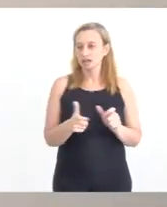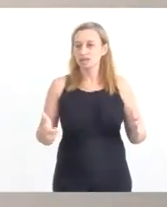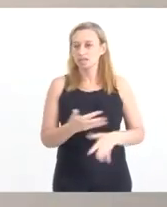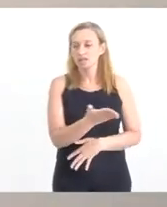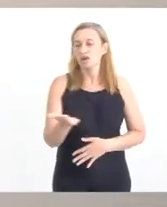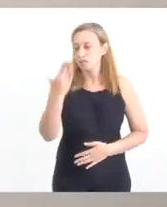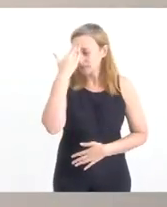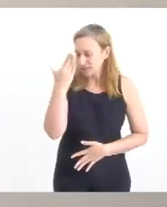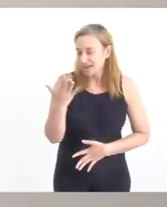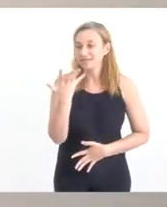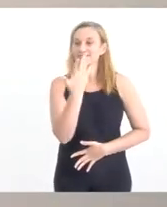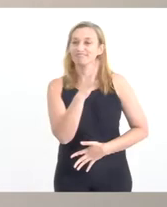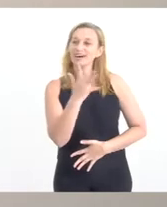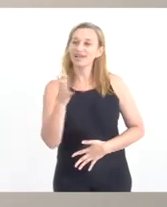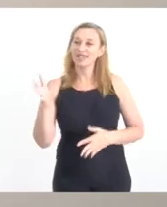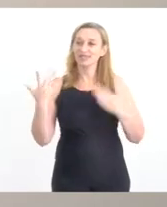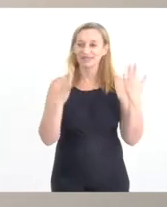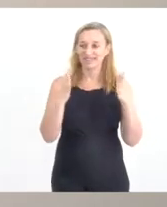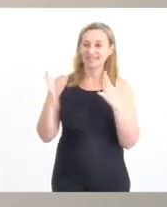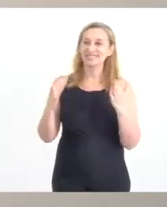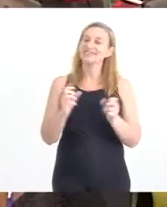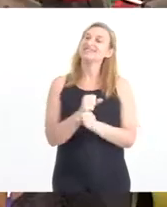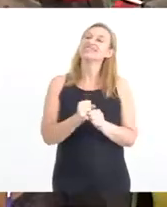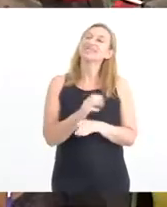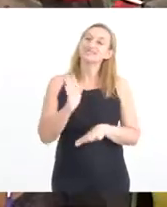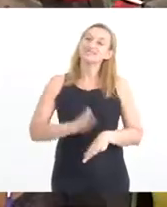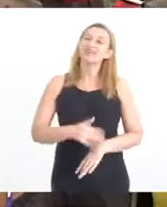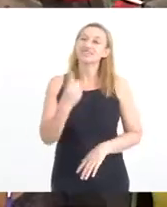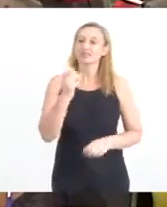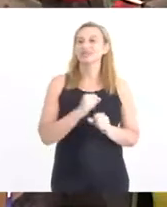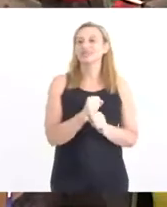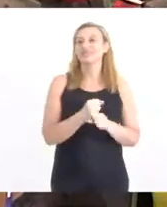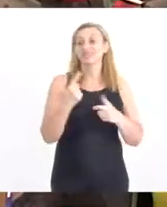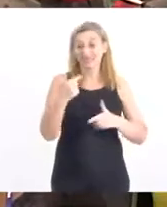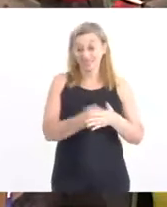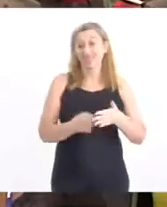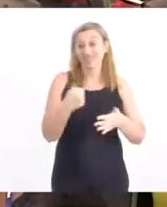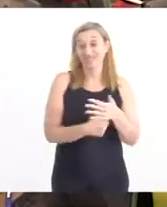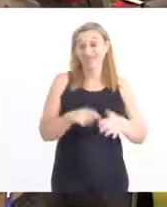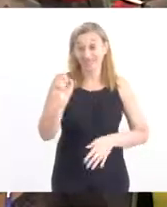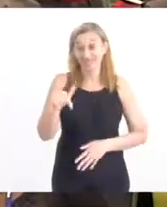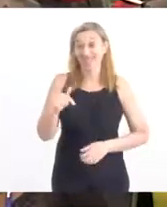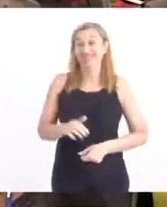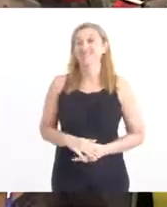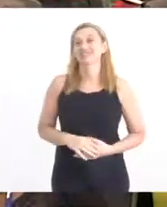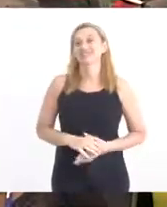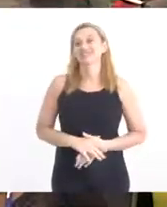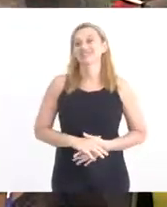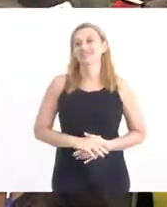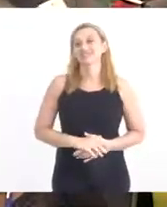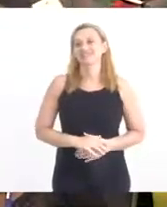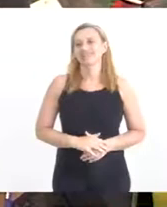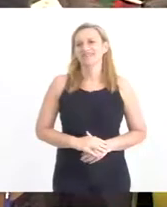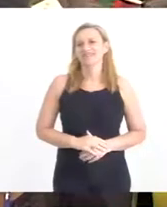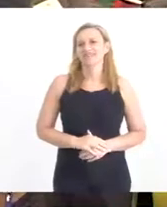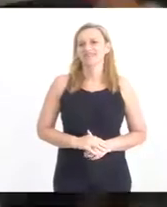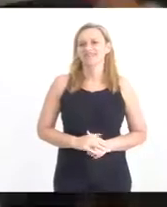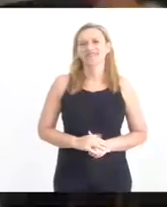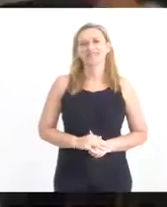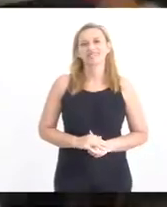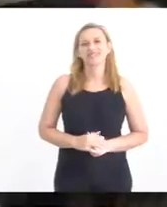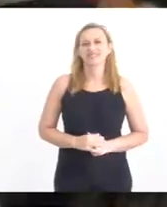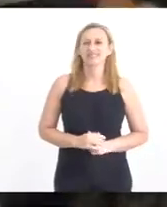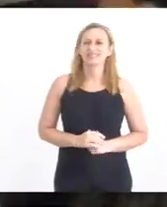todo mundo aqui todo mundo de parabéns por esse ano mais um ano aí de luta né Muito